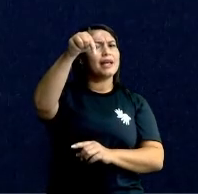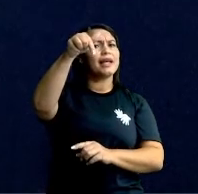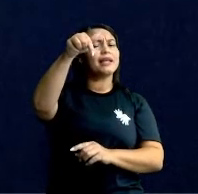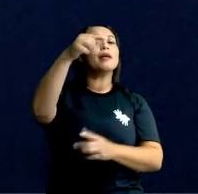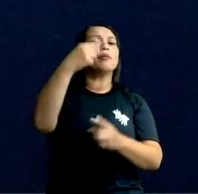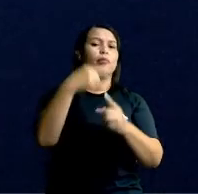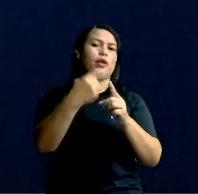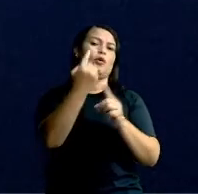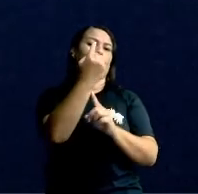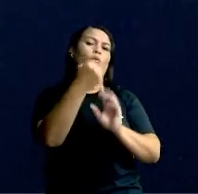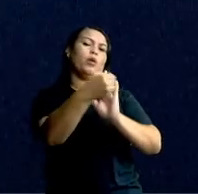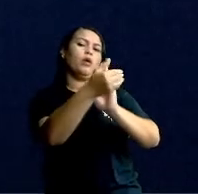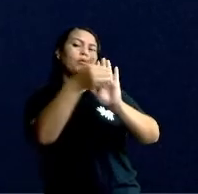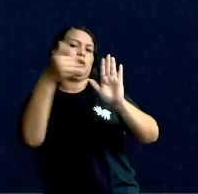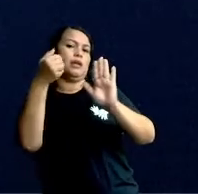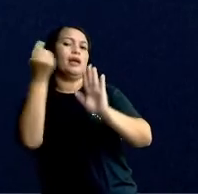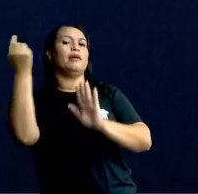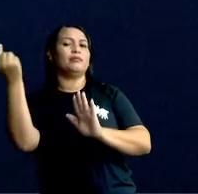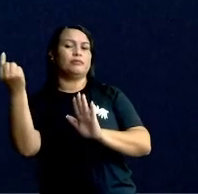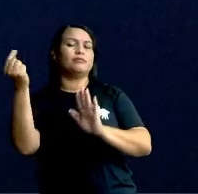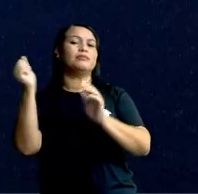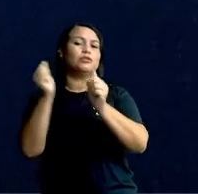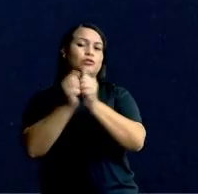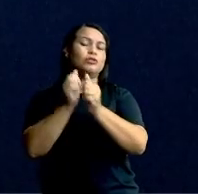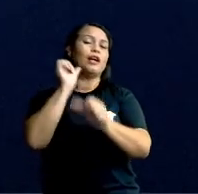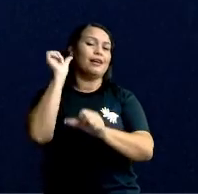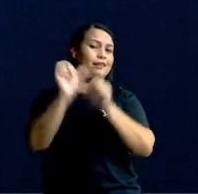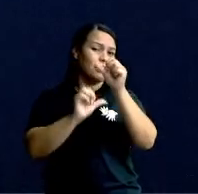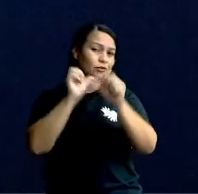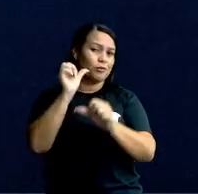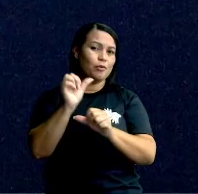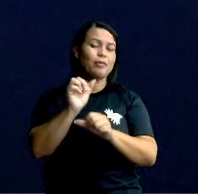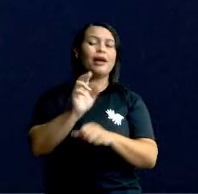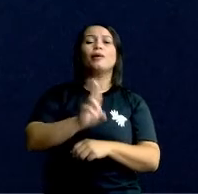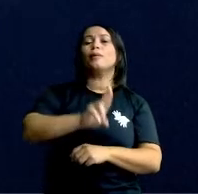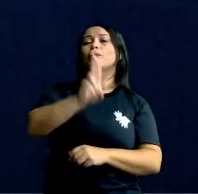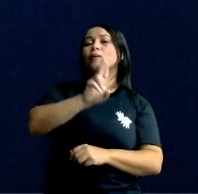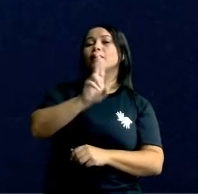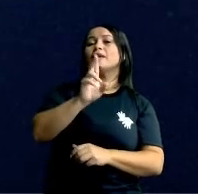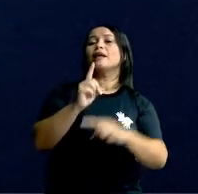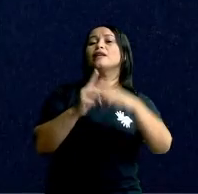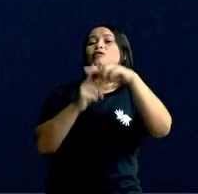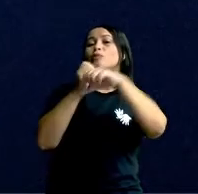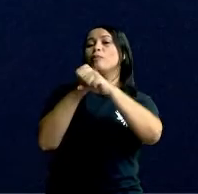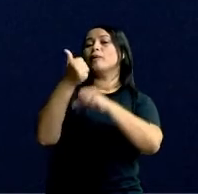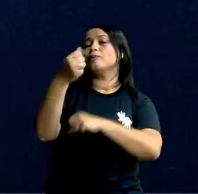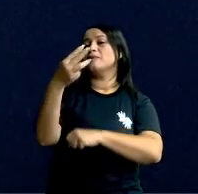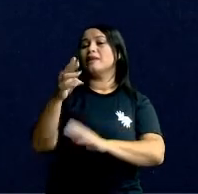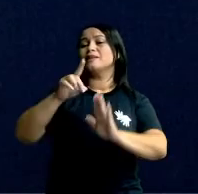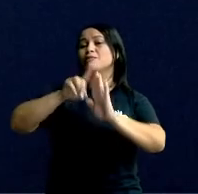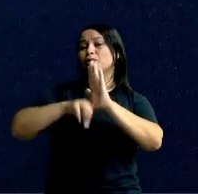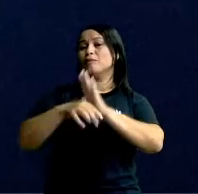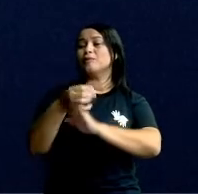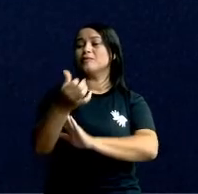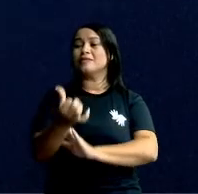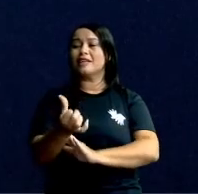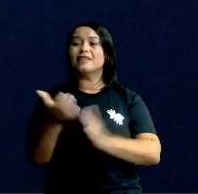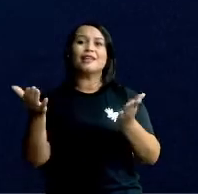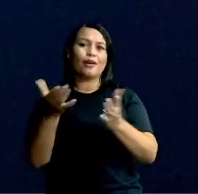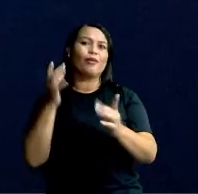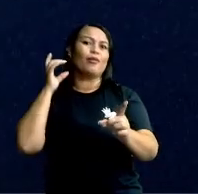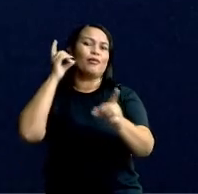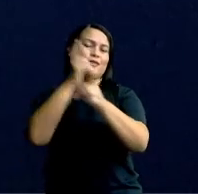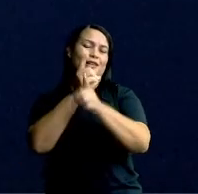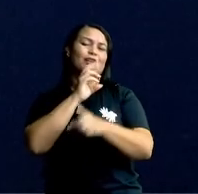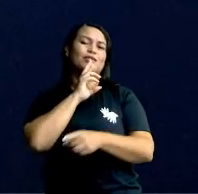Porque eu já tirei aqui uma dezena, já transformei em 10 unidades, somei com 13, subtraí o 6 e achei